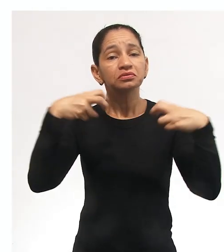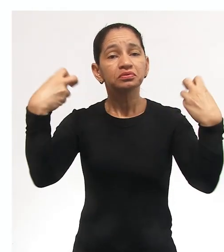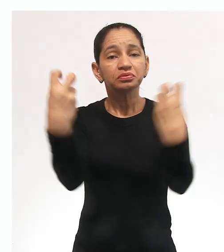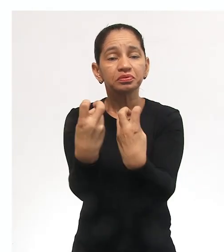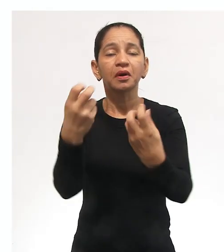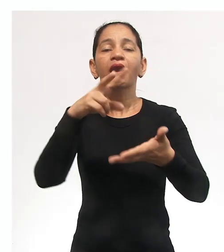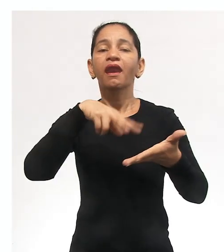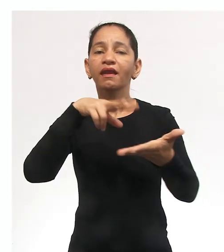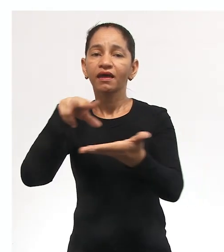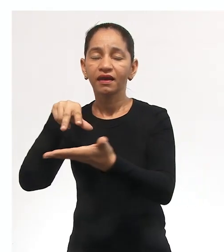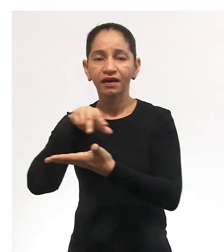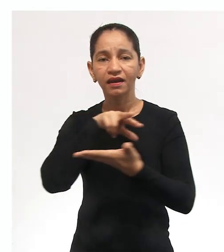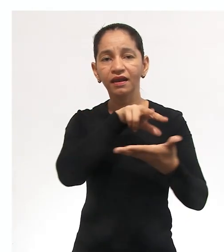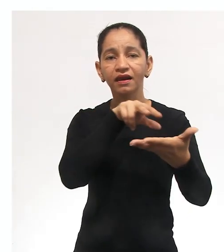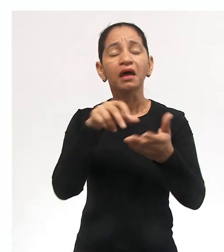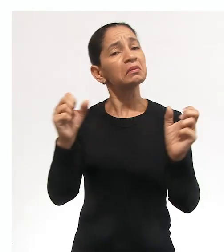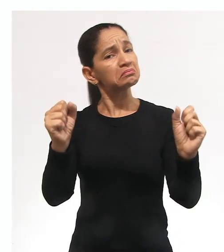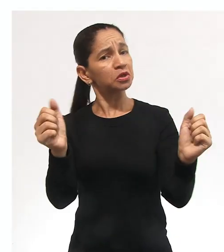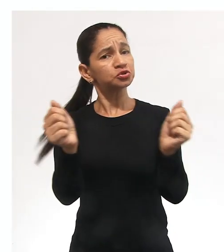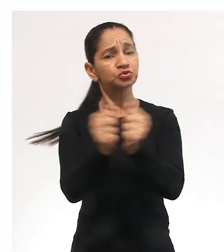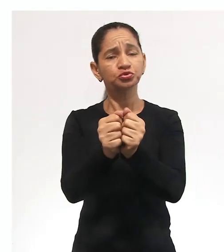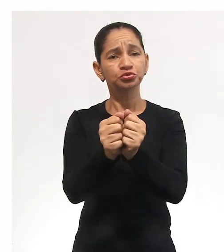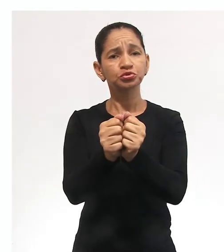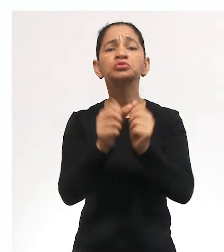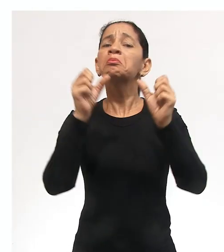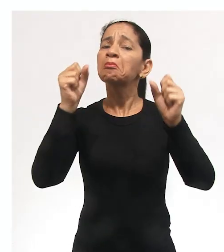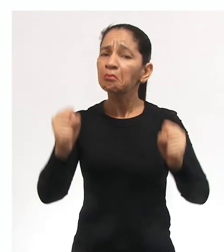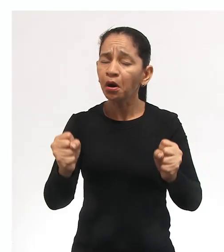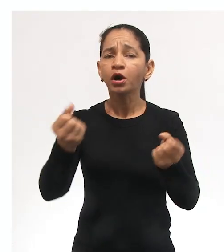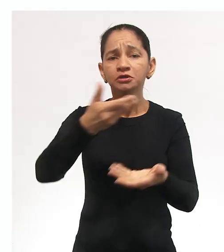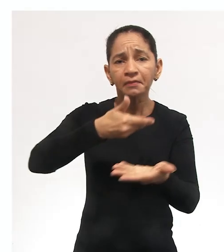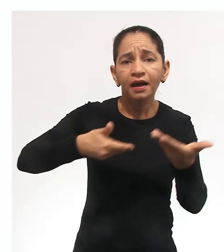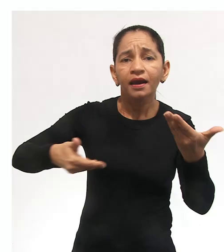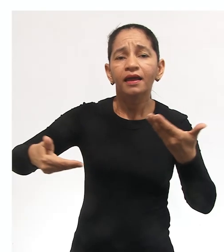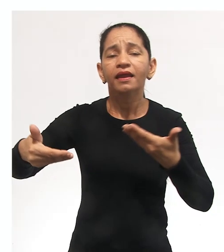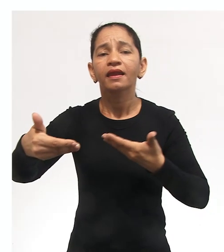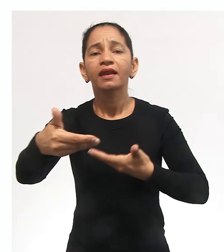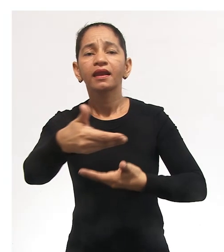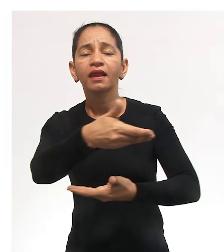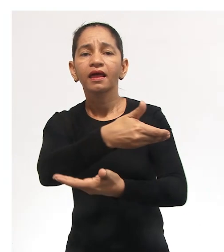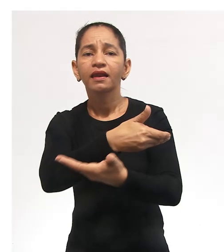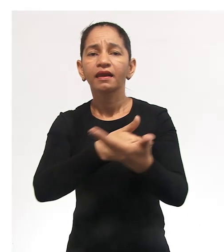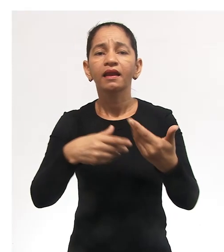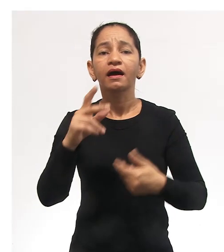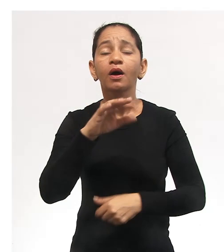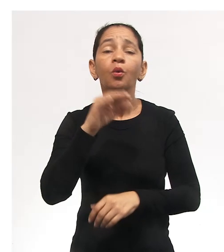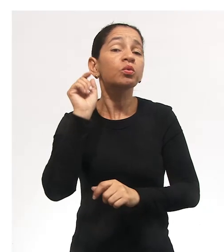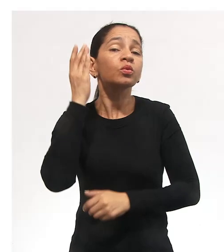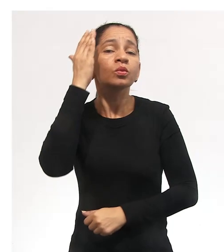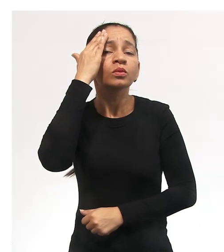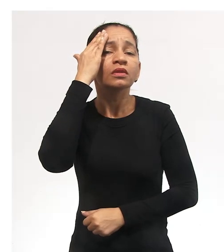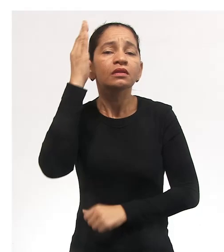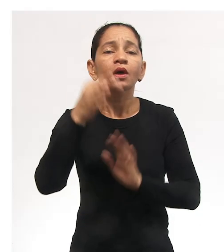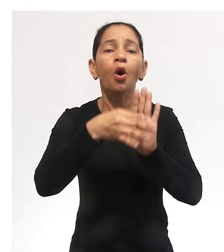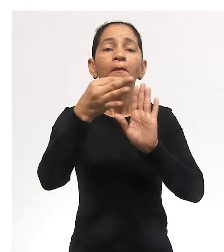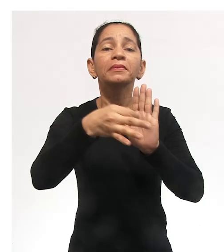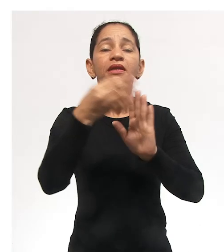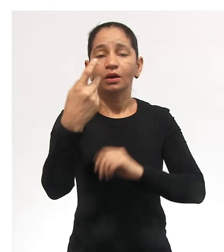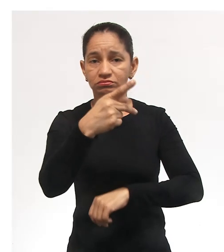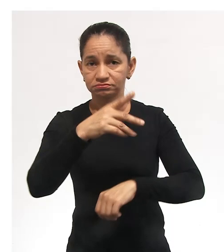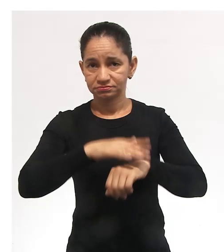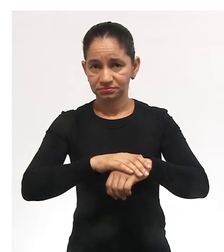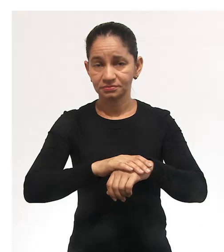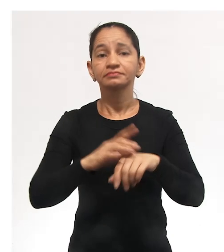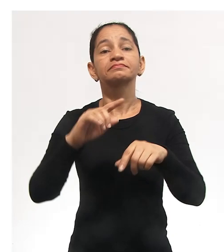leitura, momentos em que os alunos leem juntos, trocando impressões sobre o que leram. Estratégias de mediação